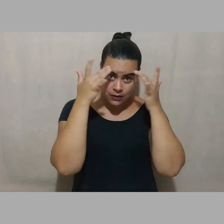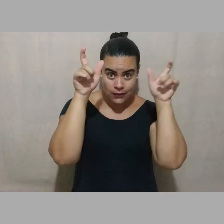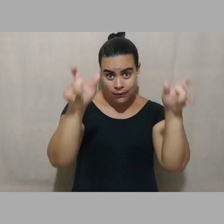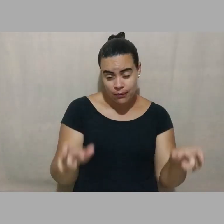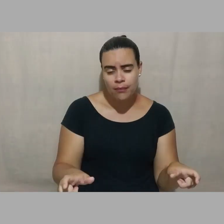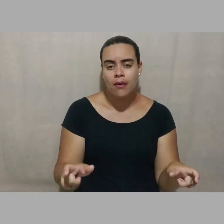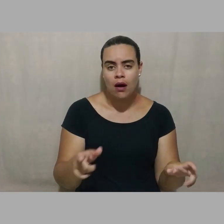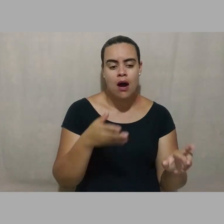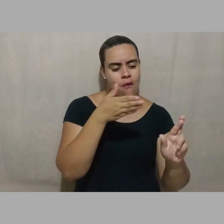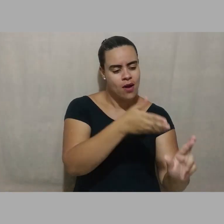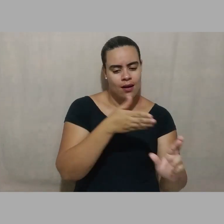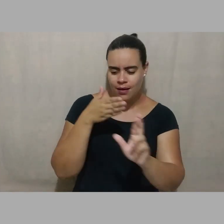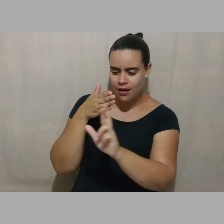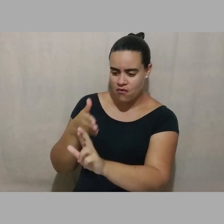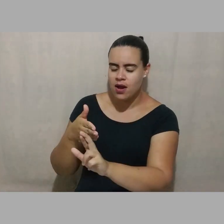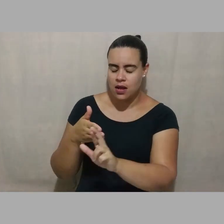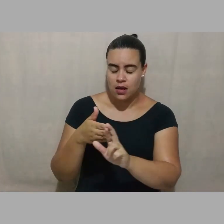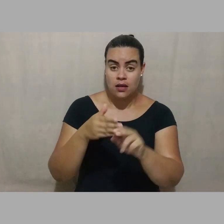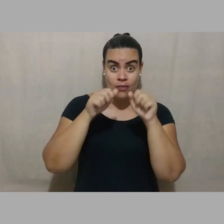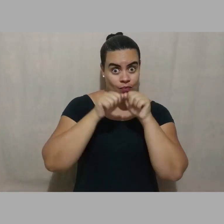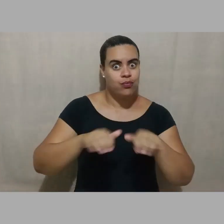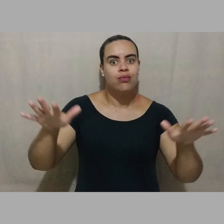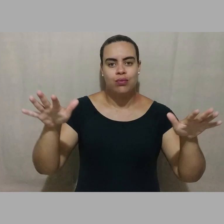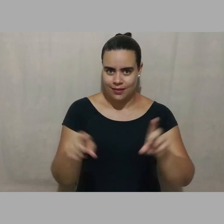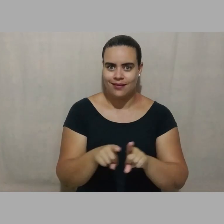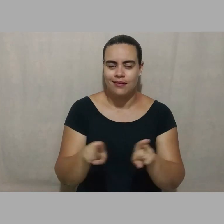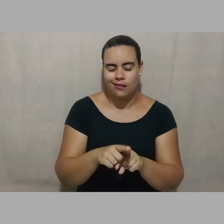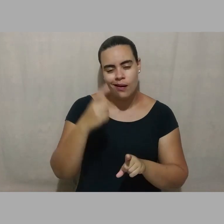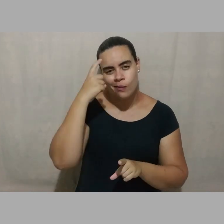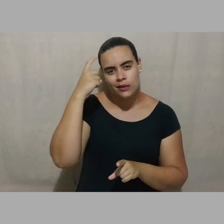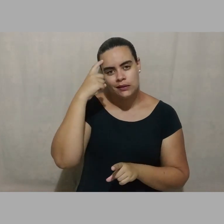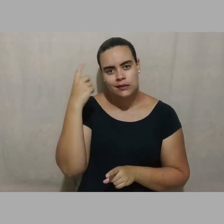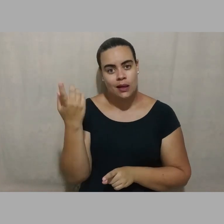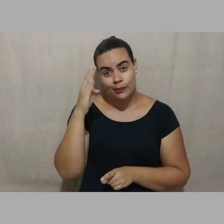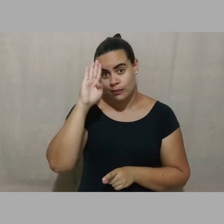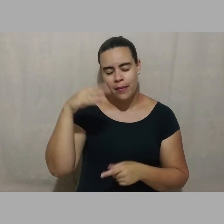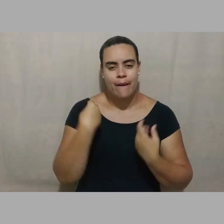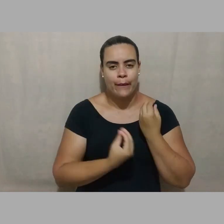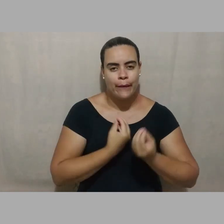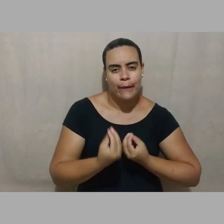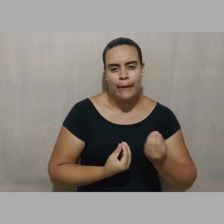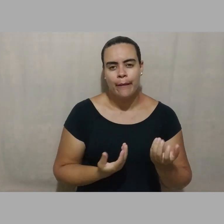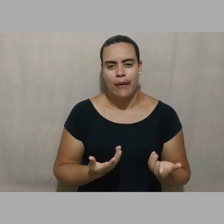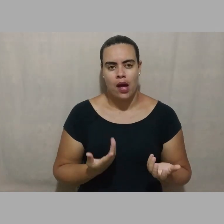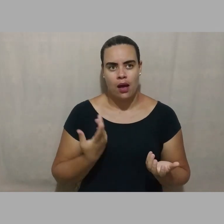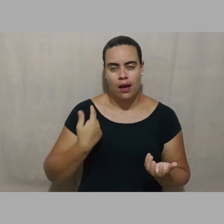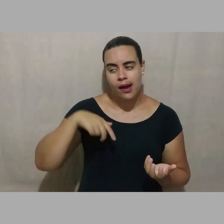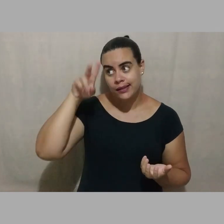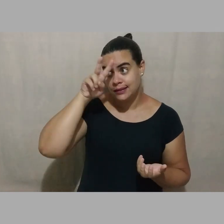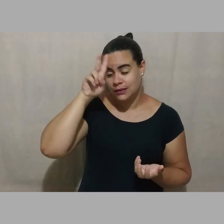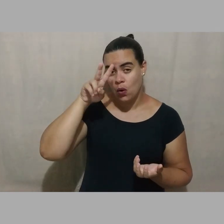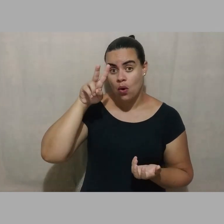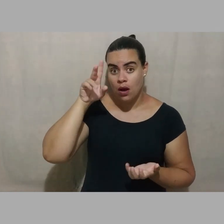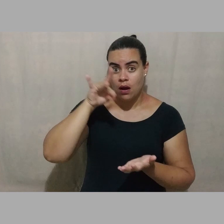como referências disparadoras também, para se pensar, inclusive, como é que